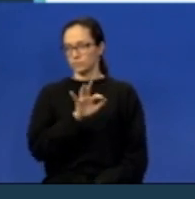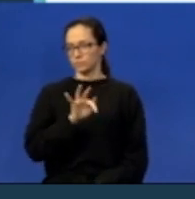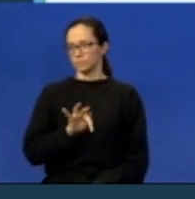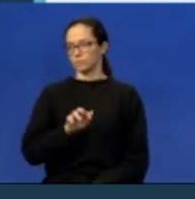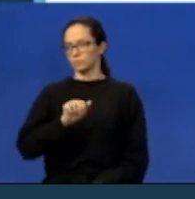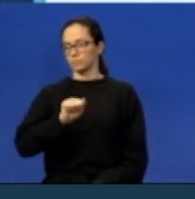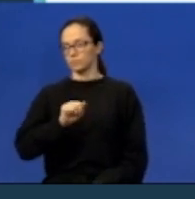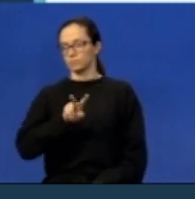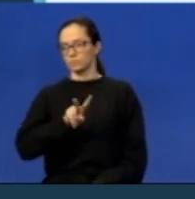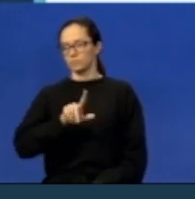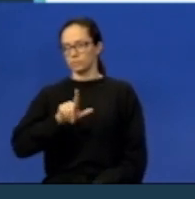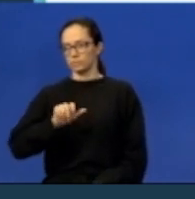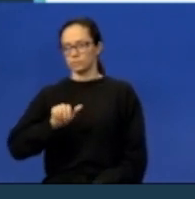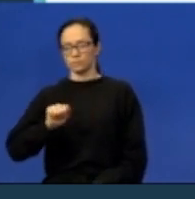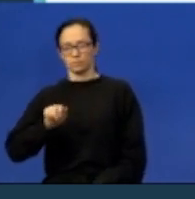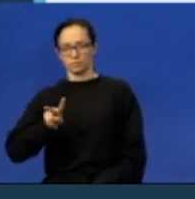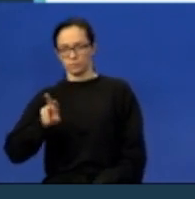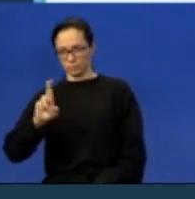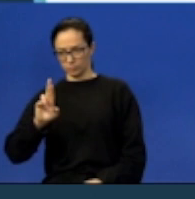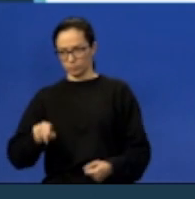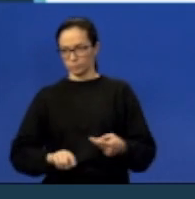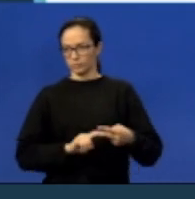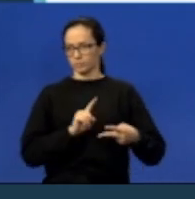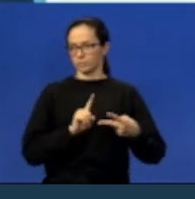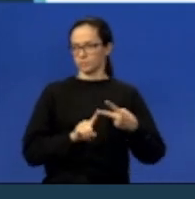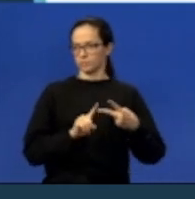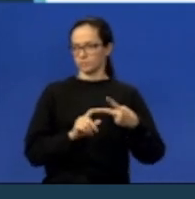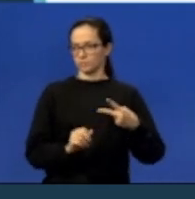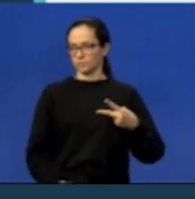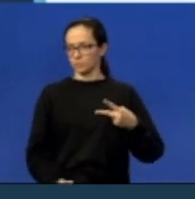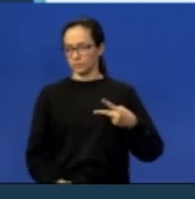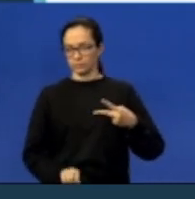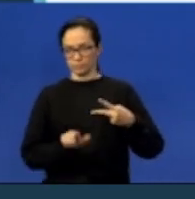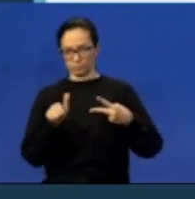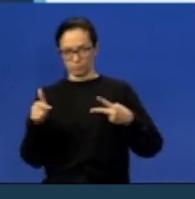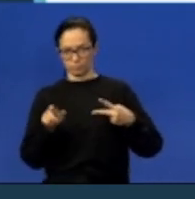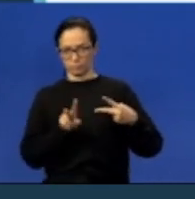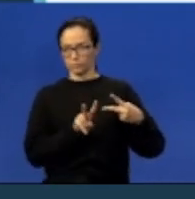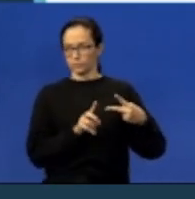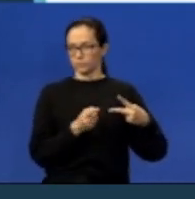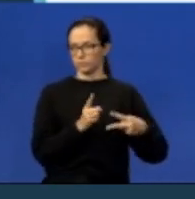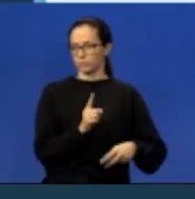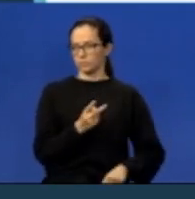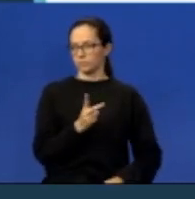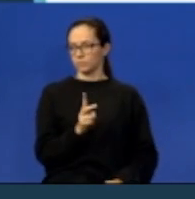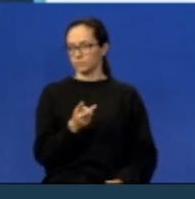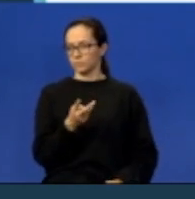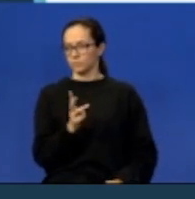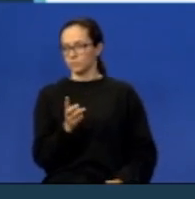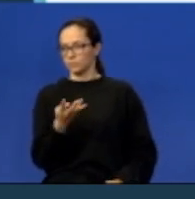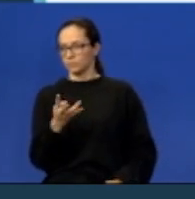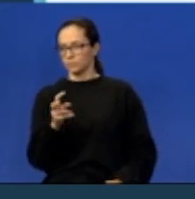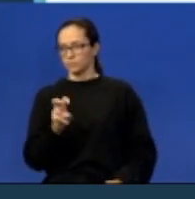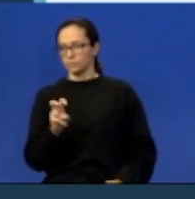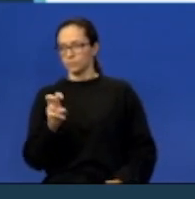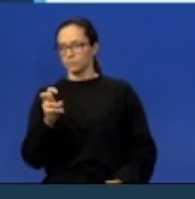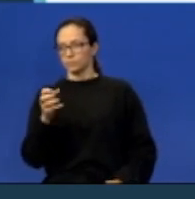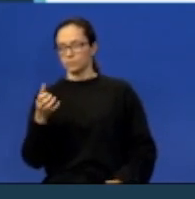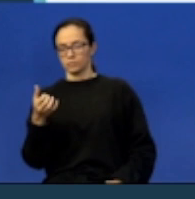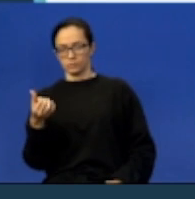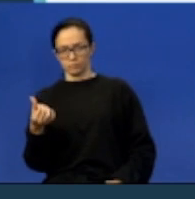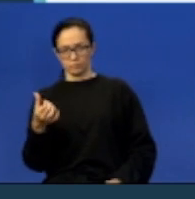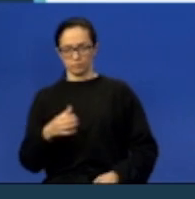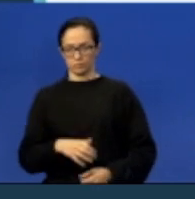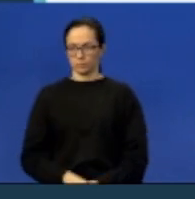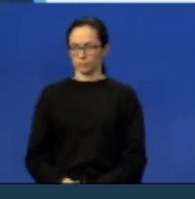AVR. E nós temos também 6 derivações precordiais, que seriam a AV1, AV2, AV3, AV4,